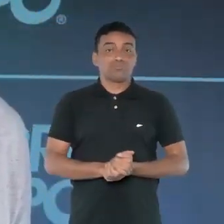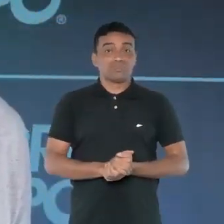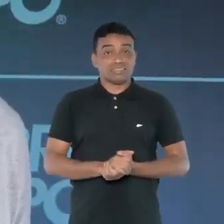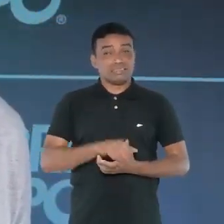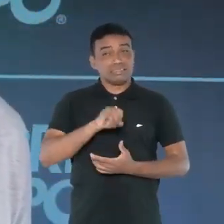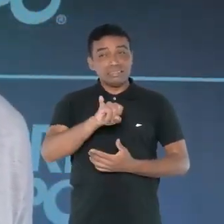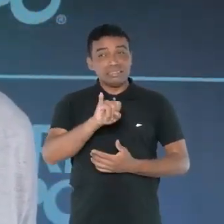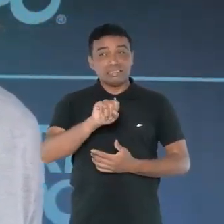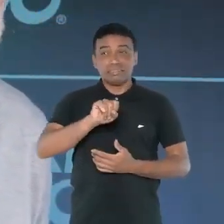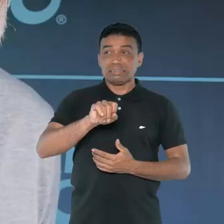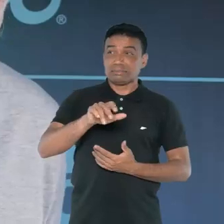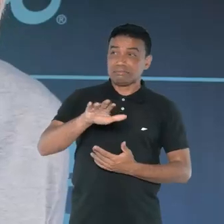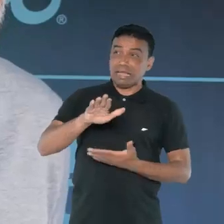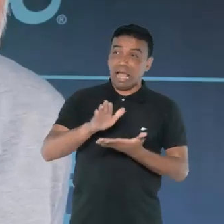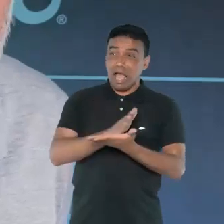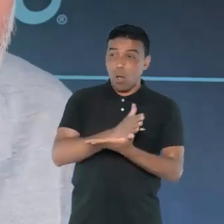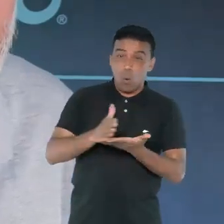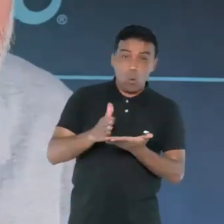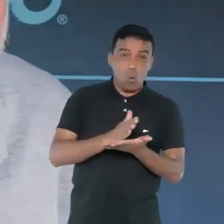em algum momento